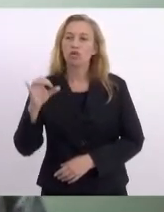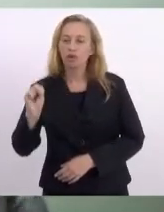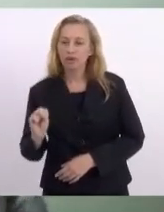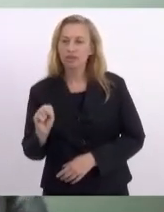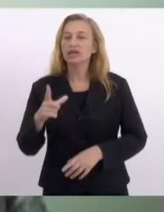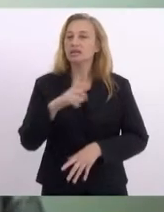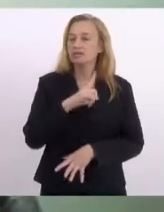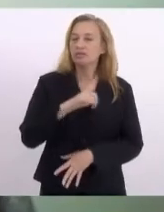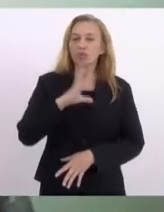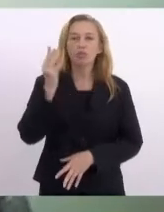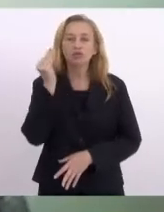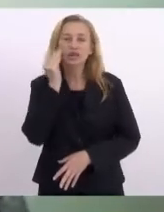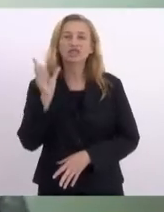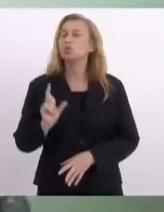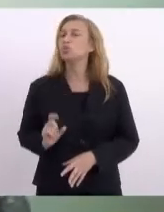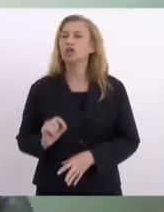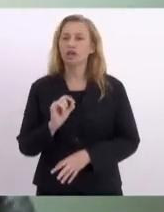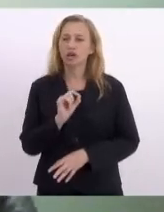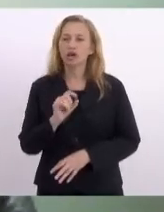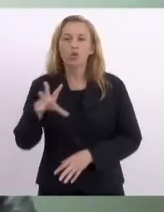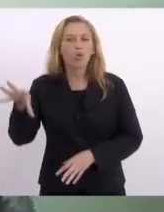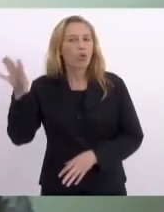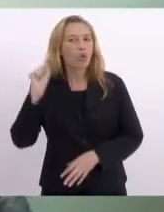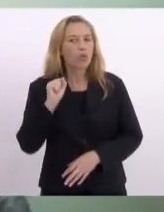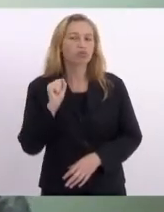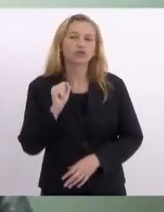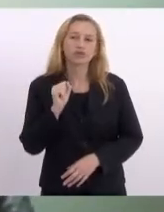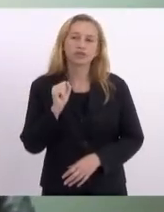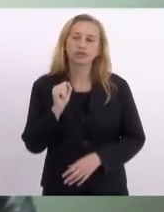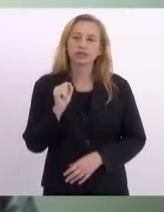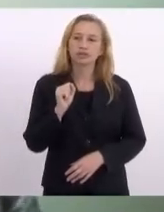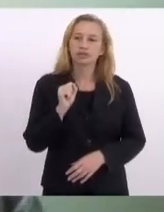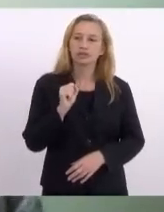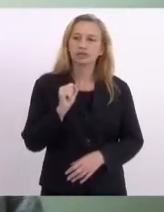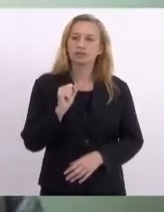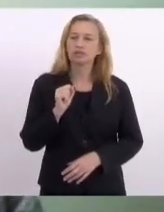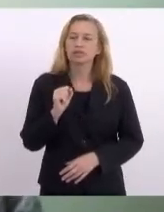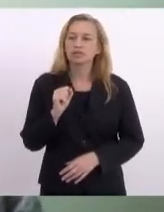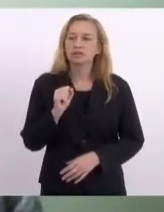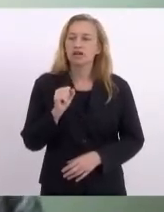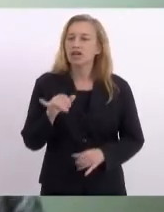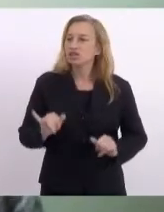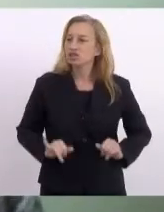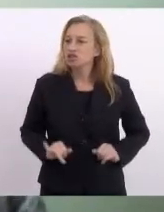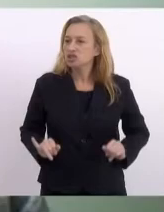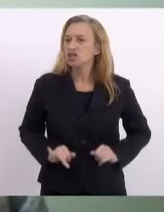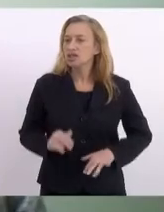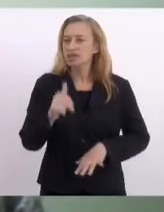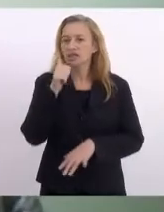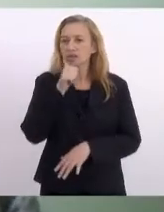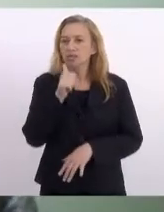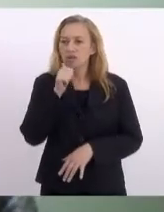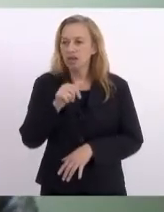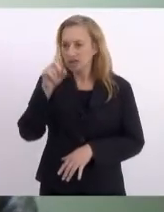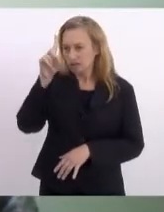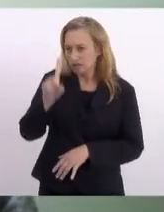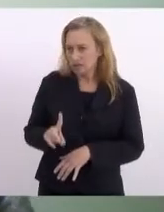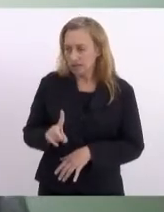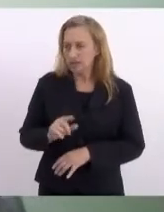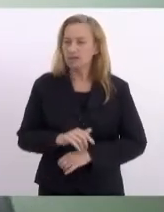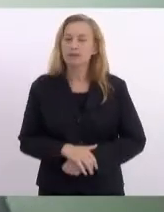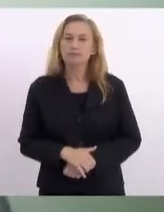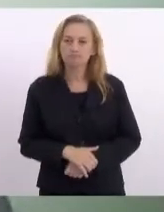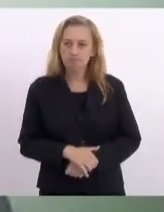a oportunidade de ouvir as aflições das mulheres portadoras de deficiência